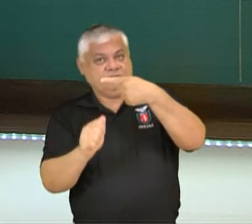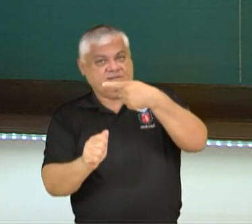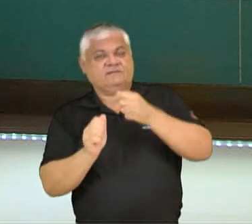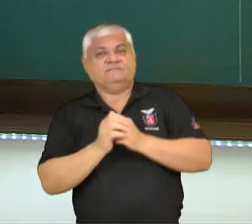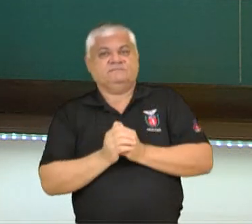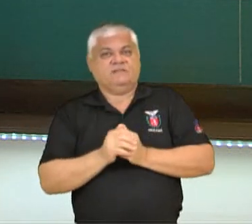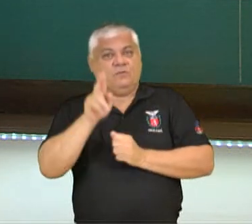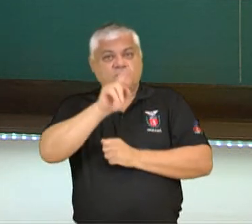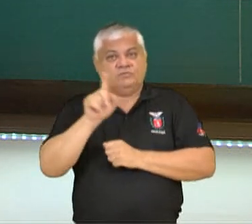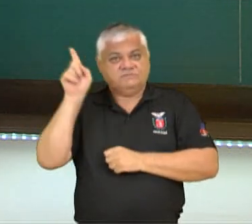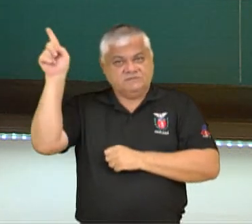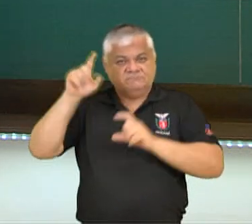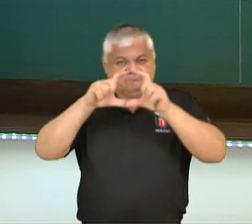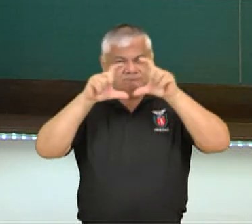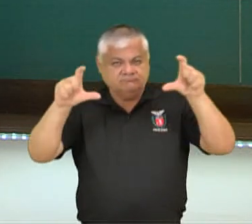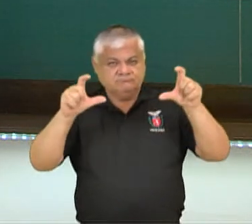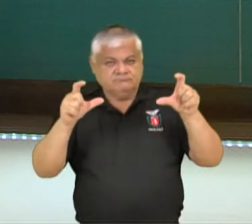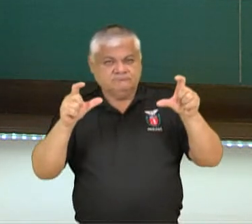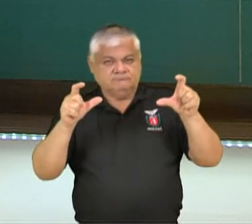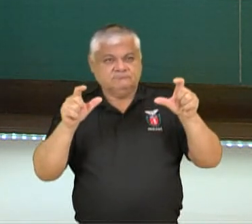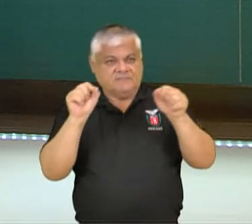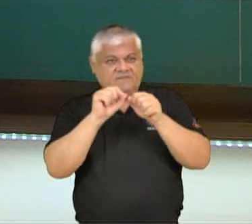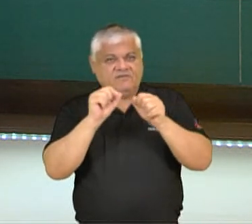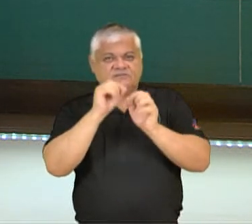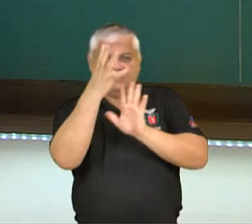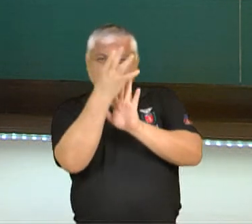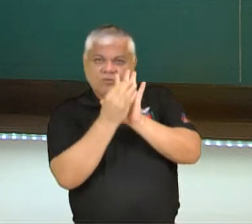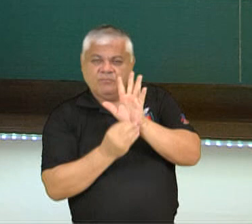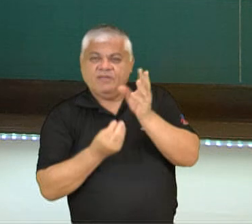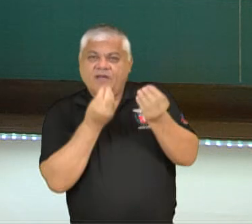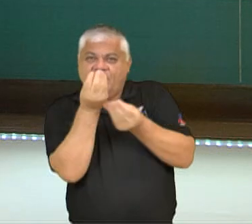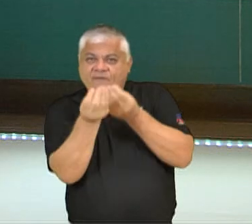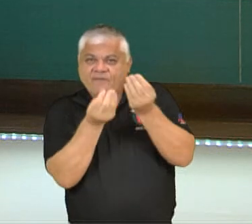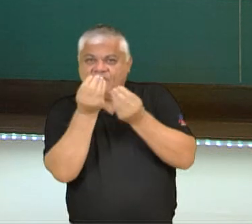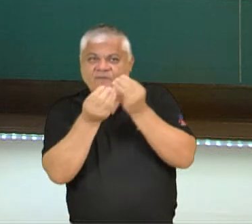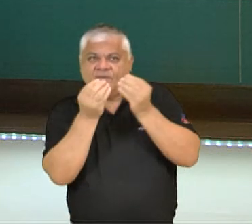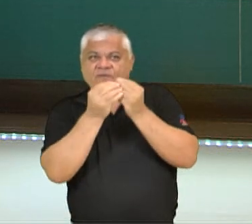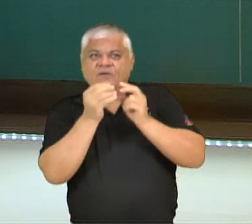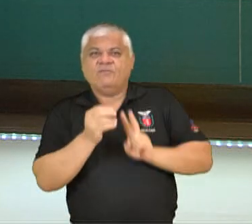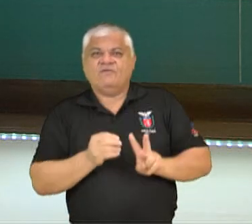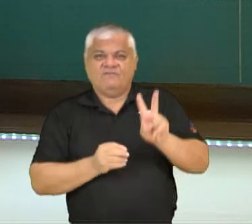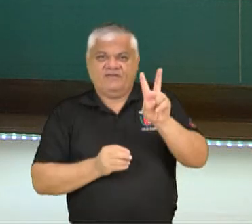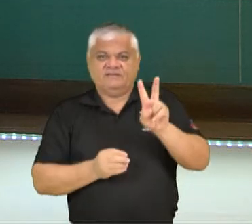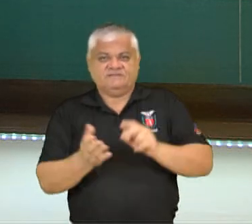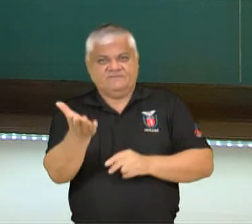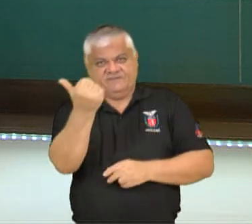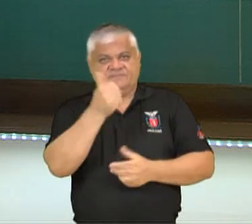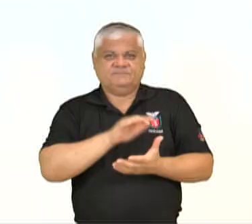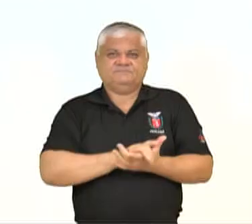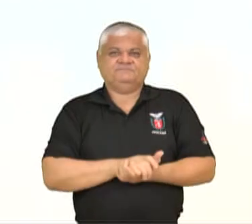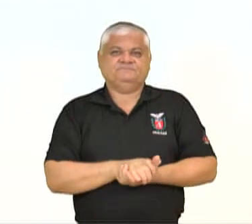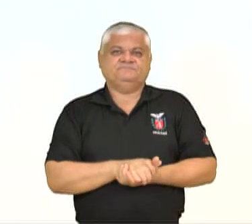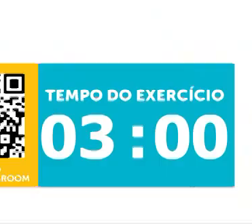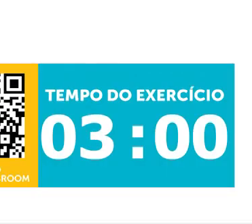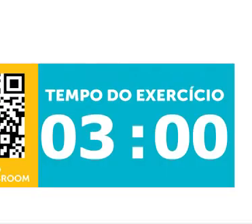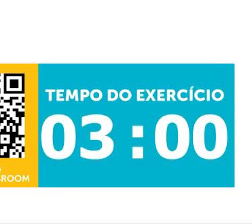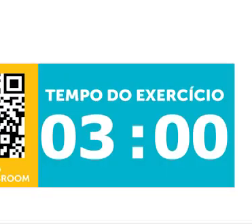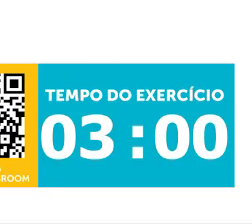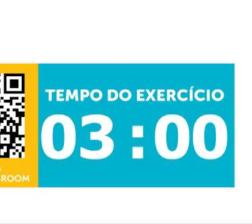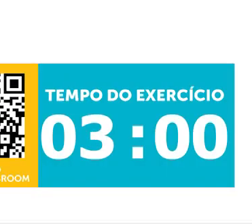Então, usem essa relação para determinar a ordenada do vértice da parábola. Agora é com vocês.